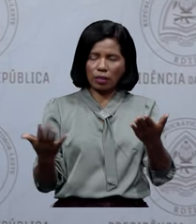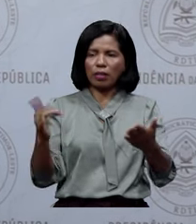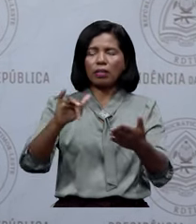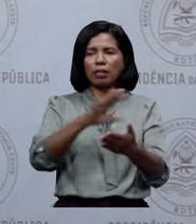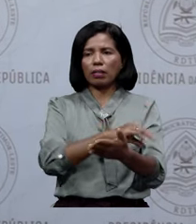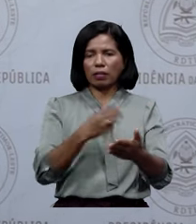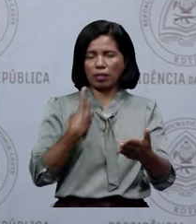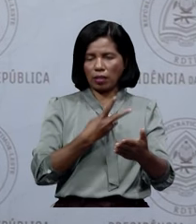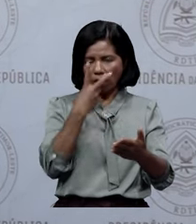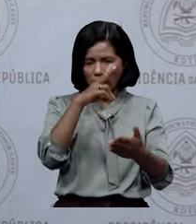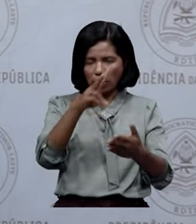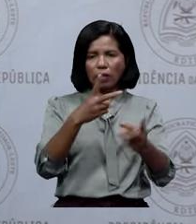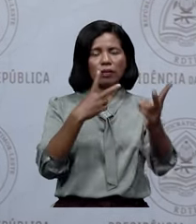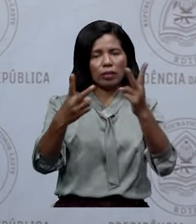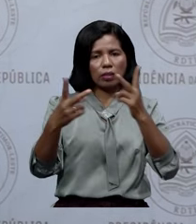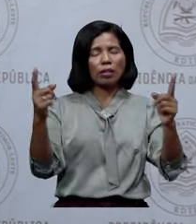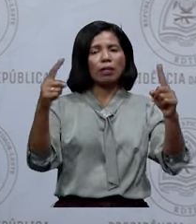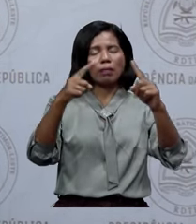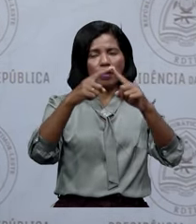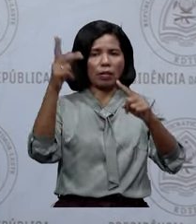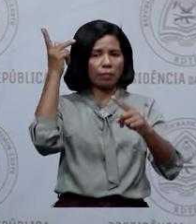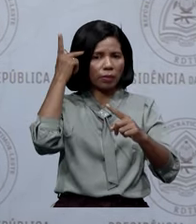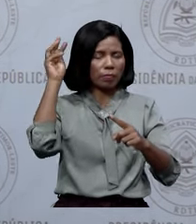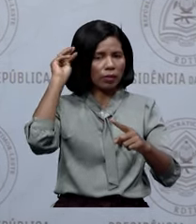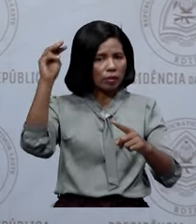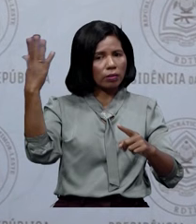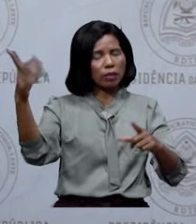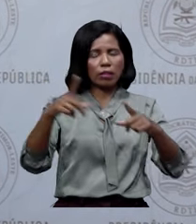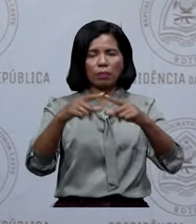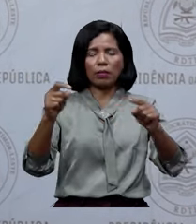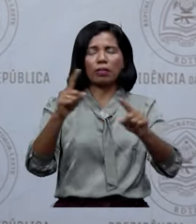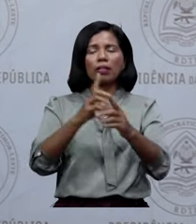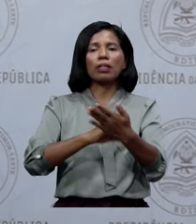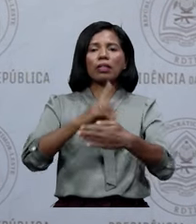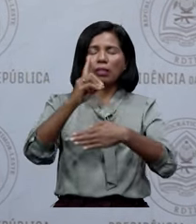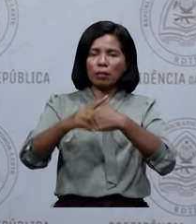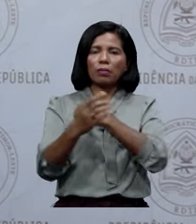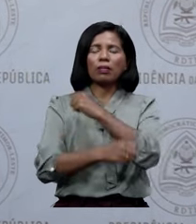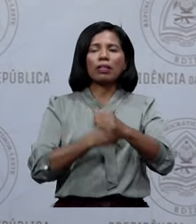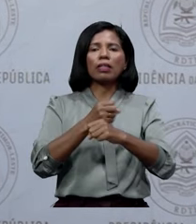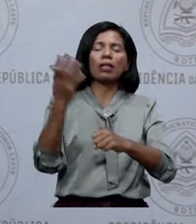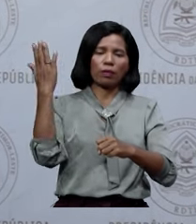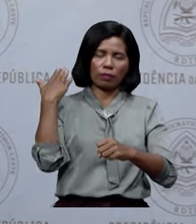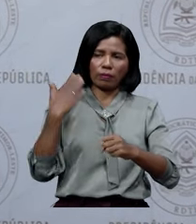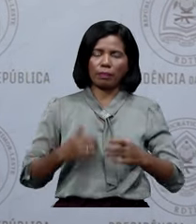na ocasião da visita do primeiro-ministro ao Japão em dezembro do ano passado.